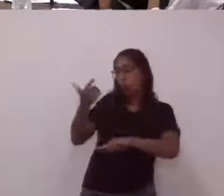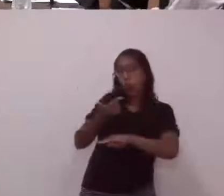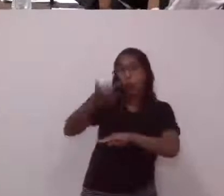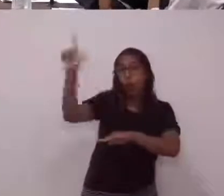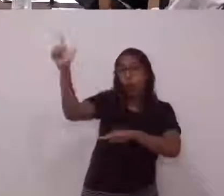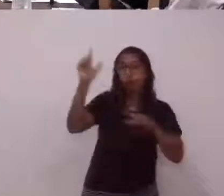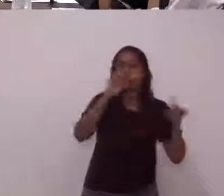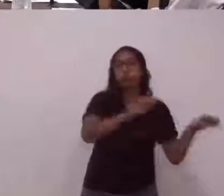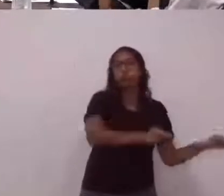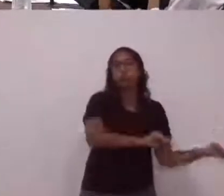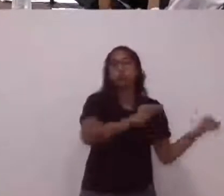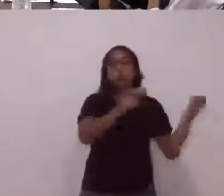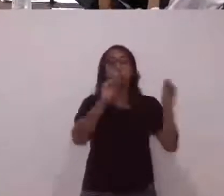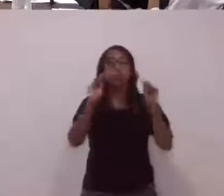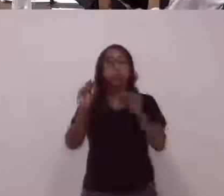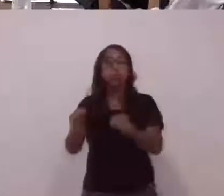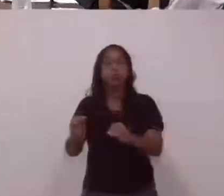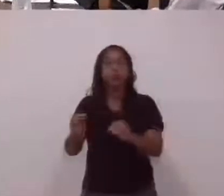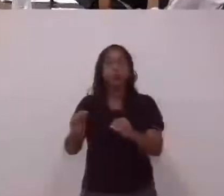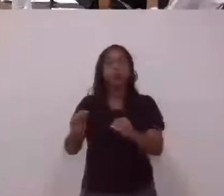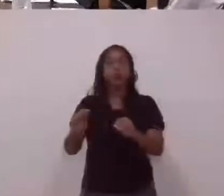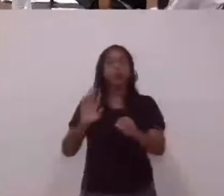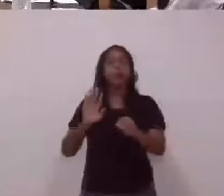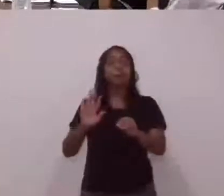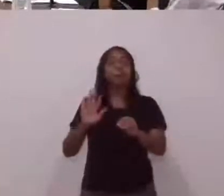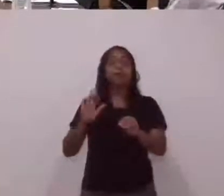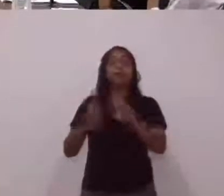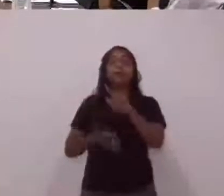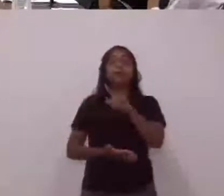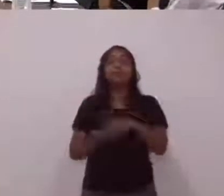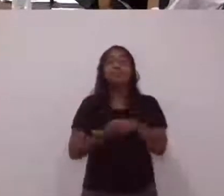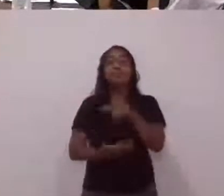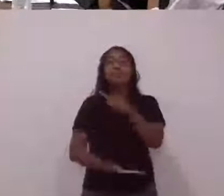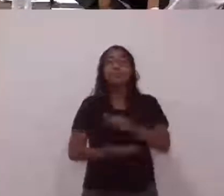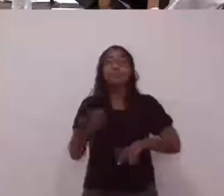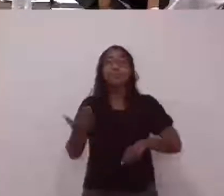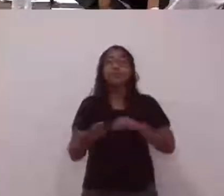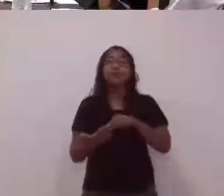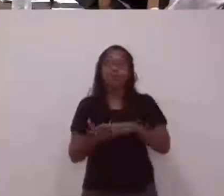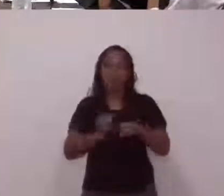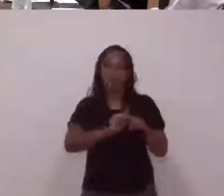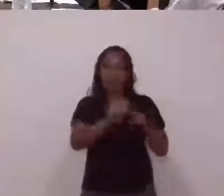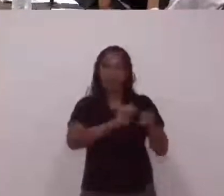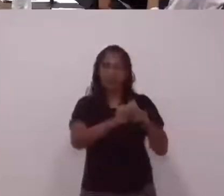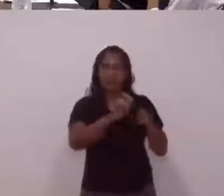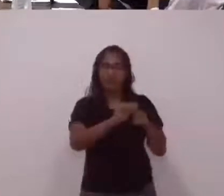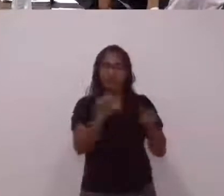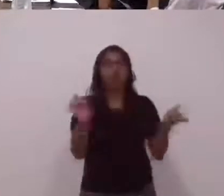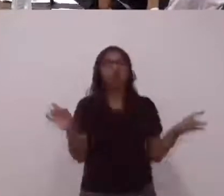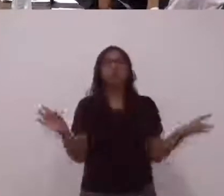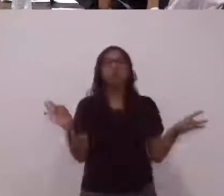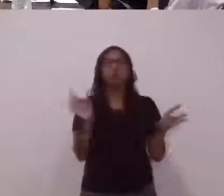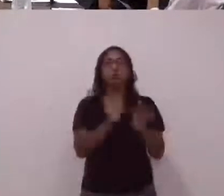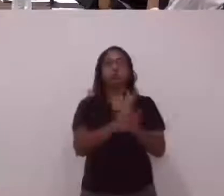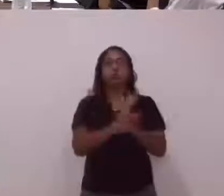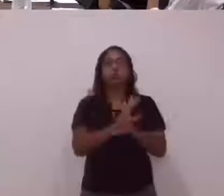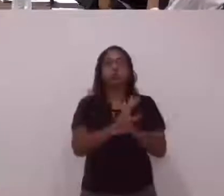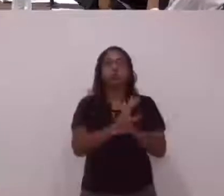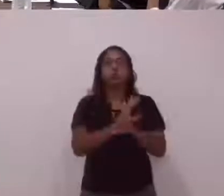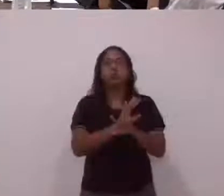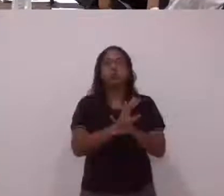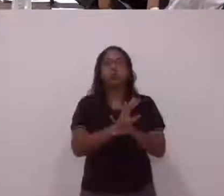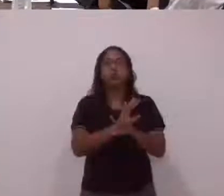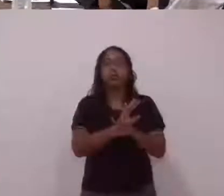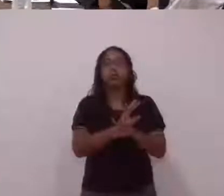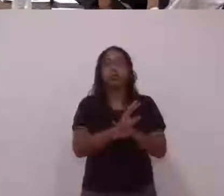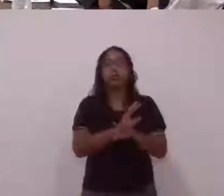ocupação do imóvel. Contudo, o contrato de locação chegou ao seu termo final de duração, permanecendo